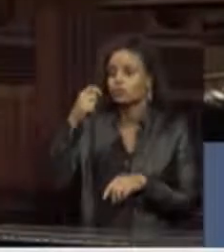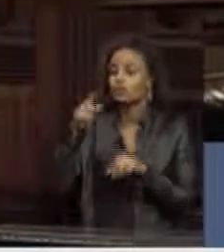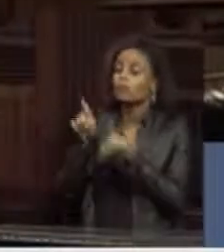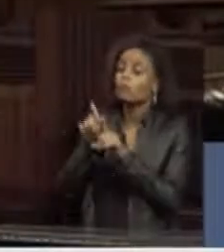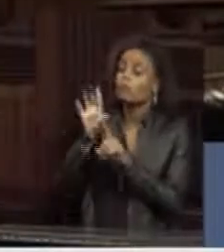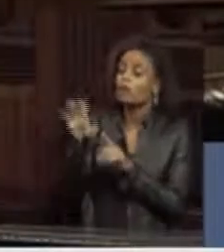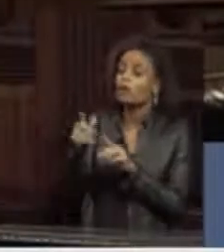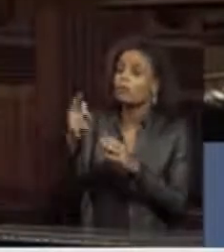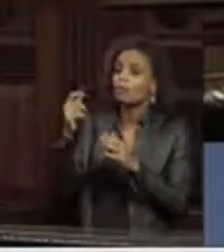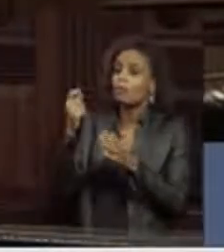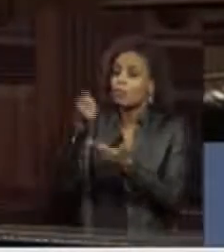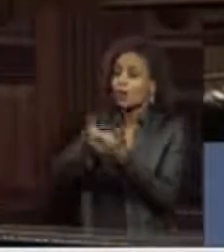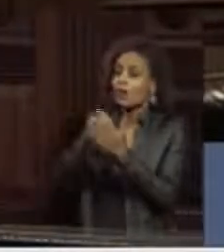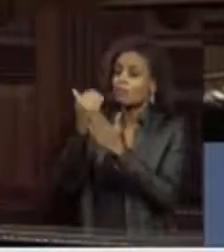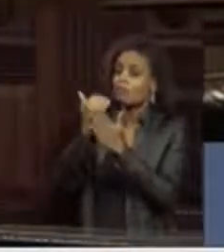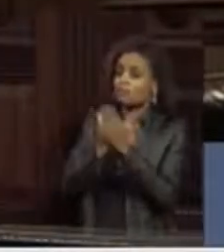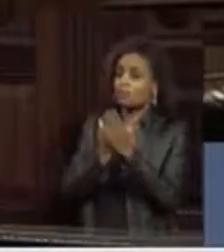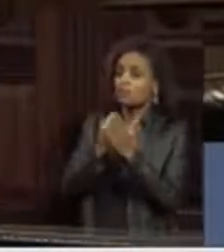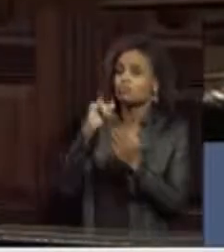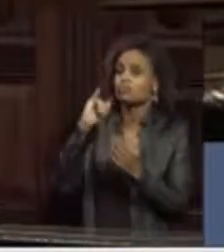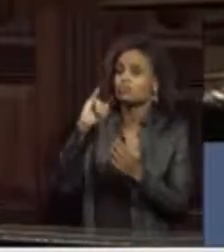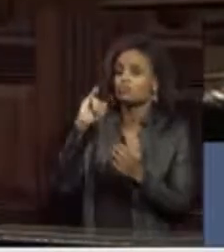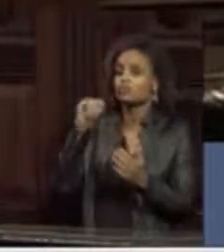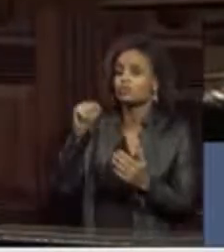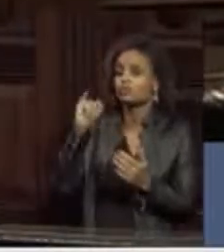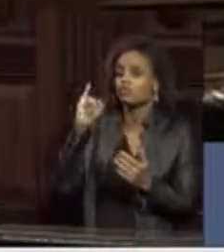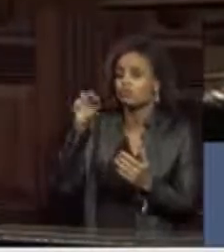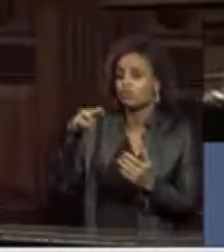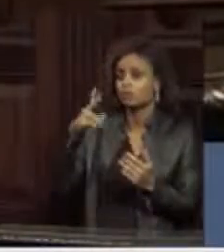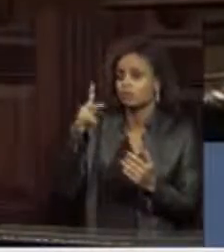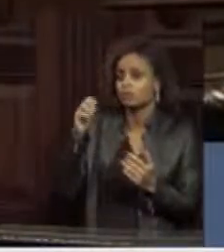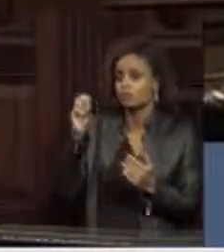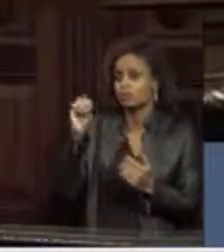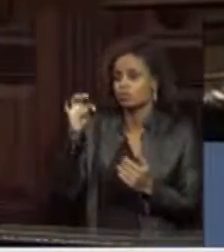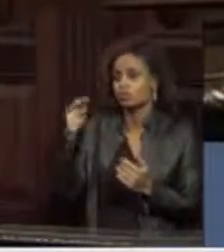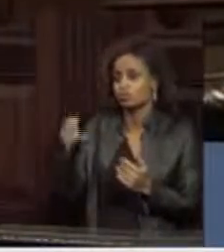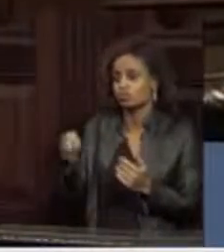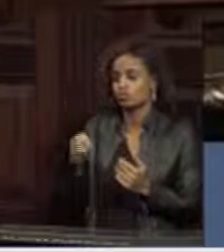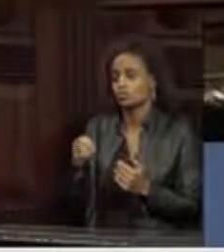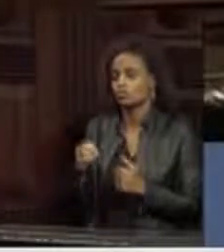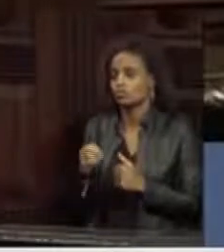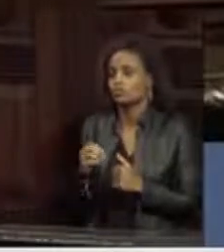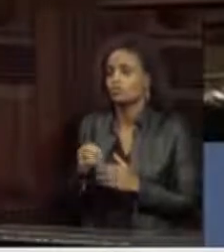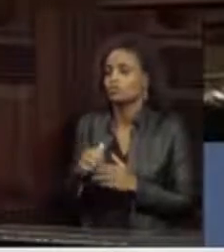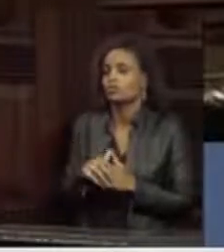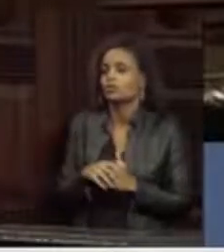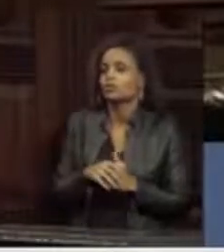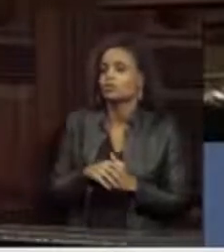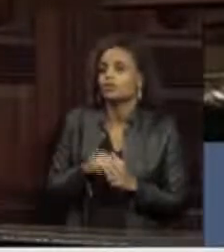imposto, de menos indenização ao Estado e aos municípios.